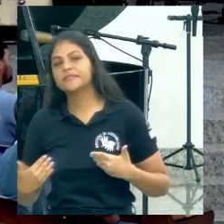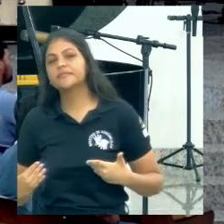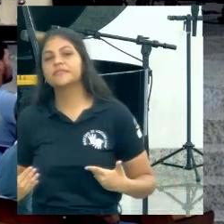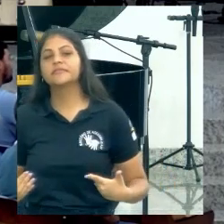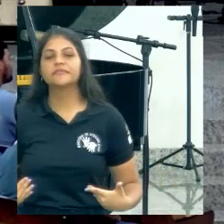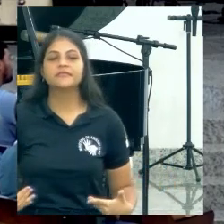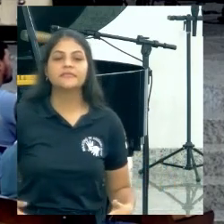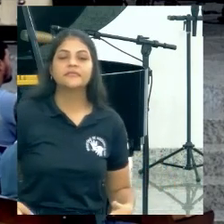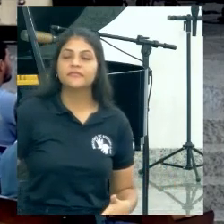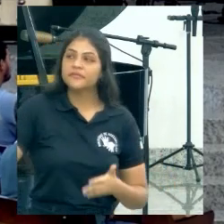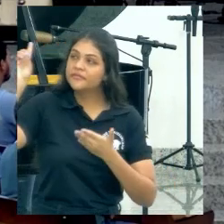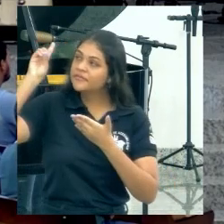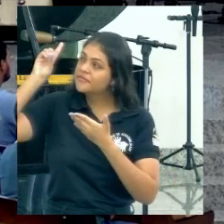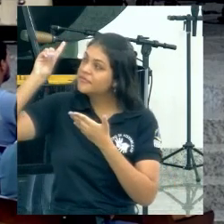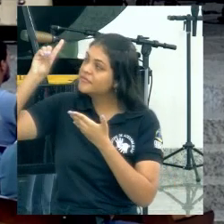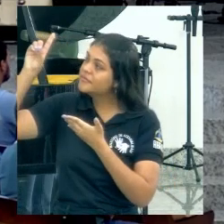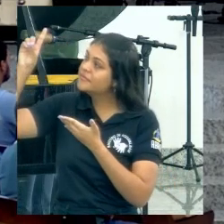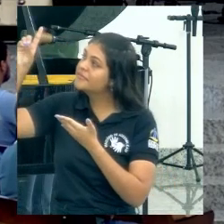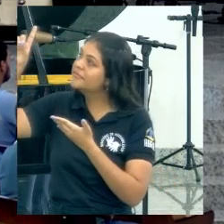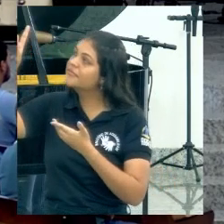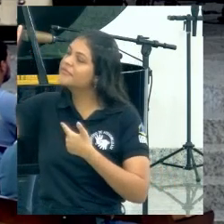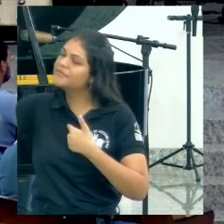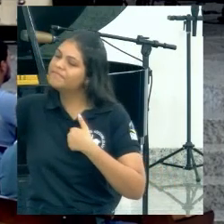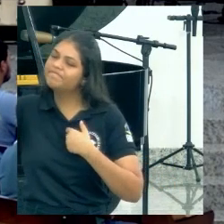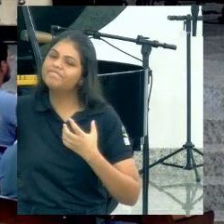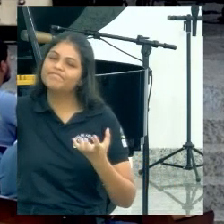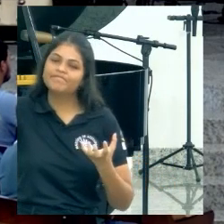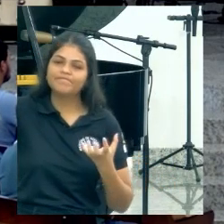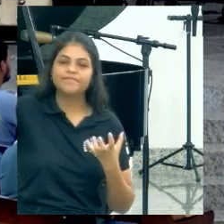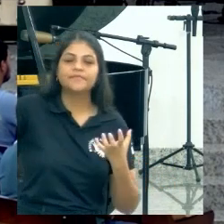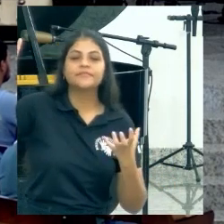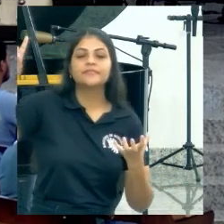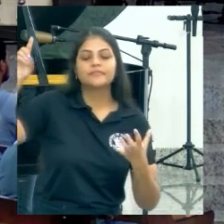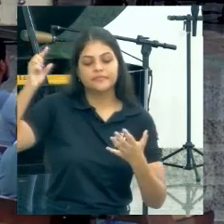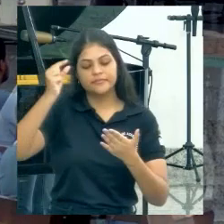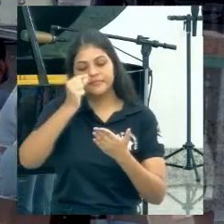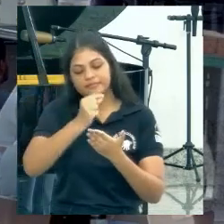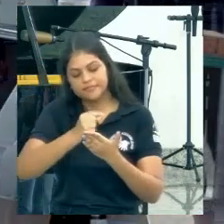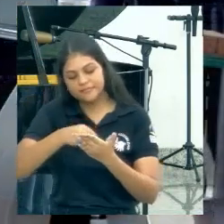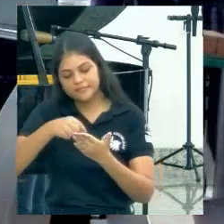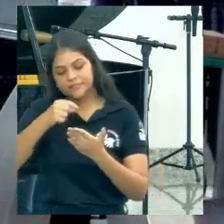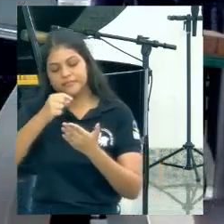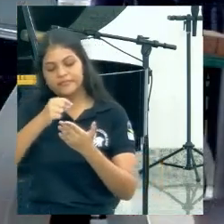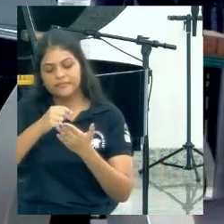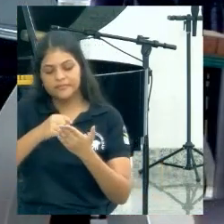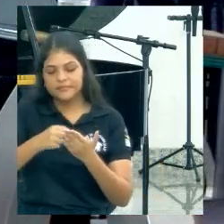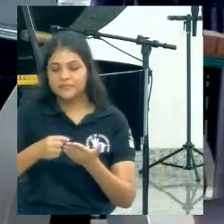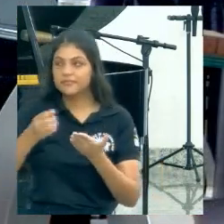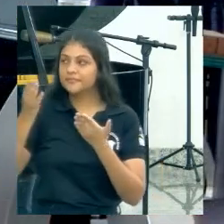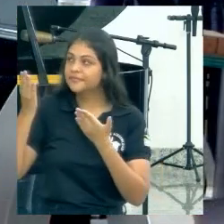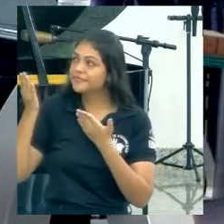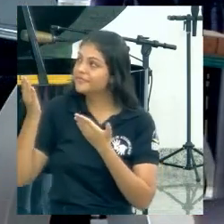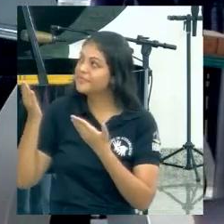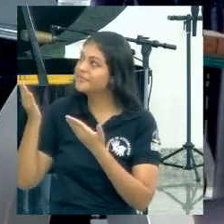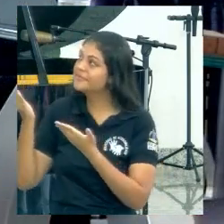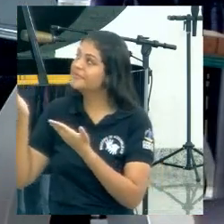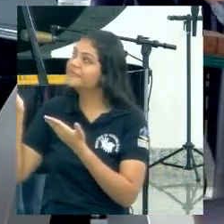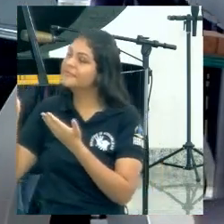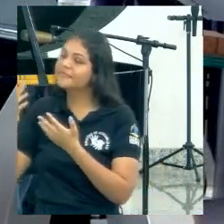seus processos, quero me tornar carta viva de